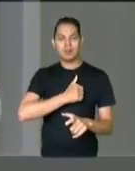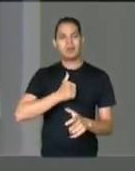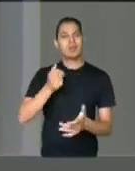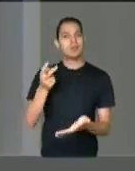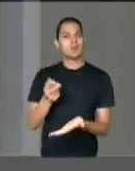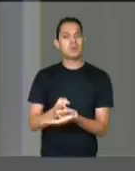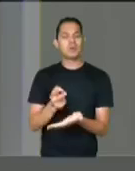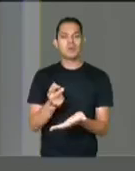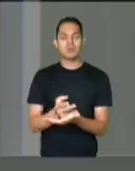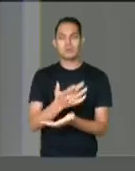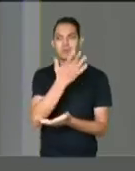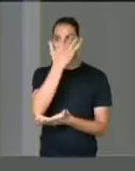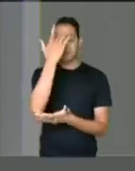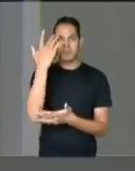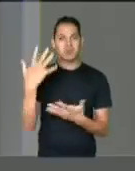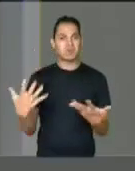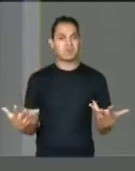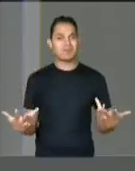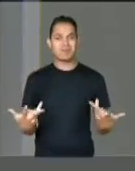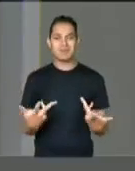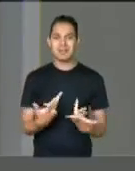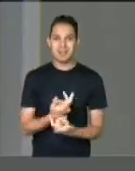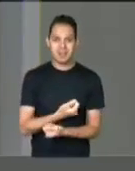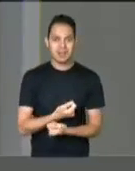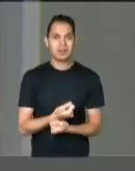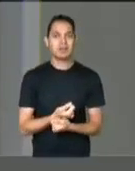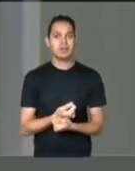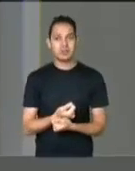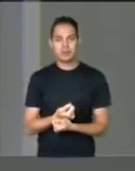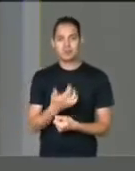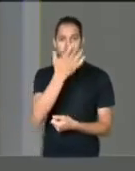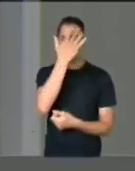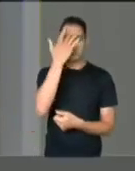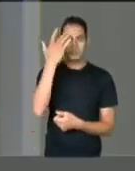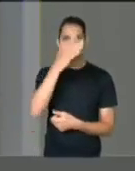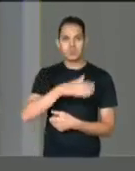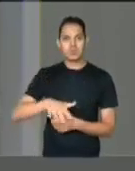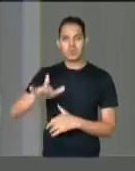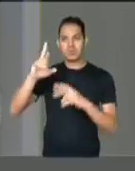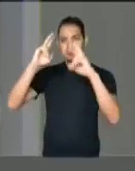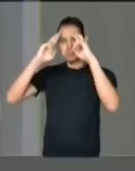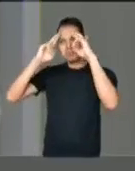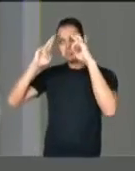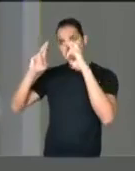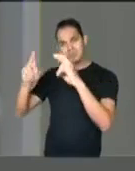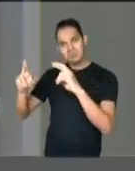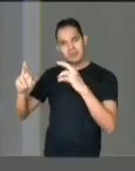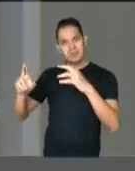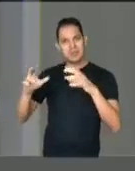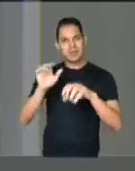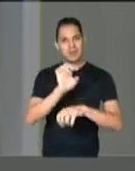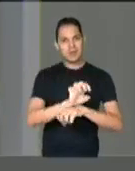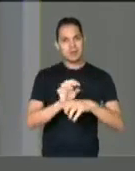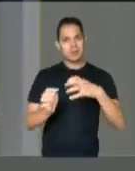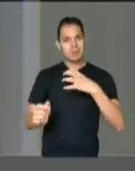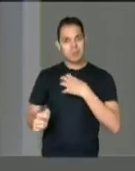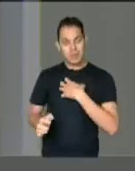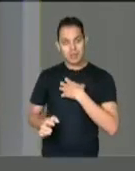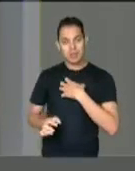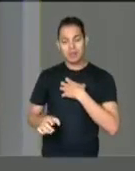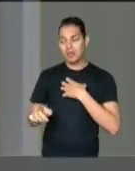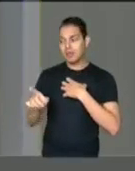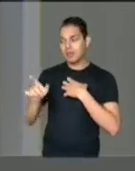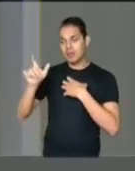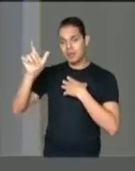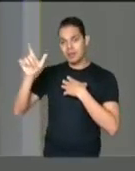obra fantástica que é reconhecida pelo povo da Bahia como, sem